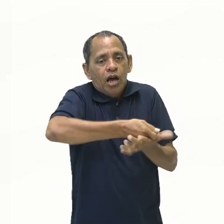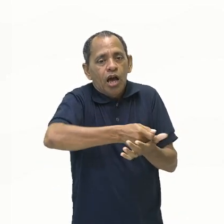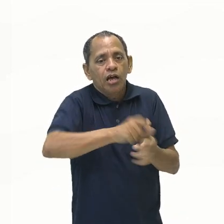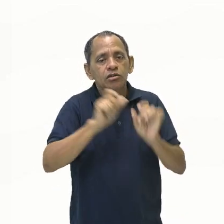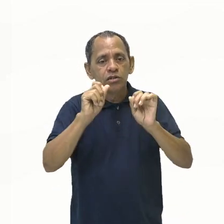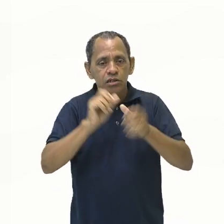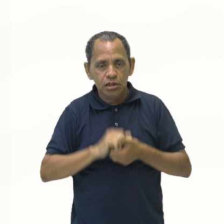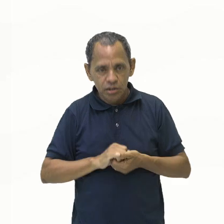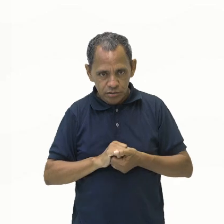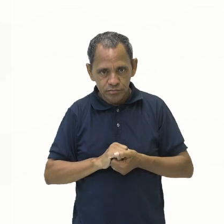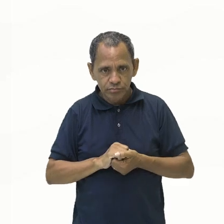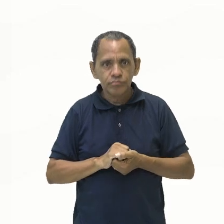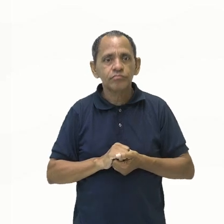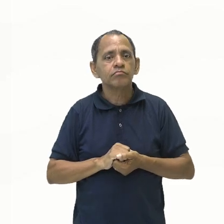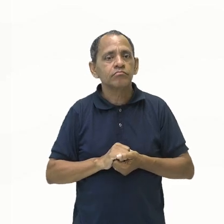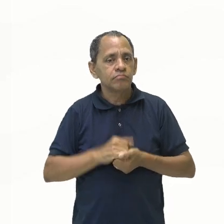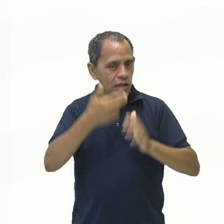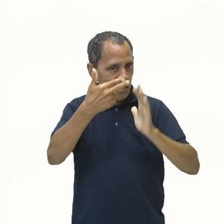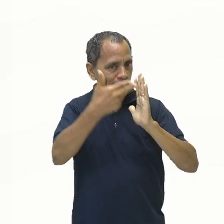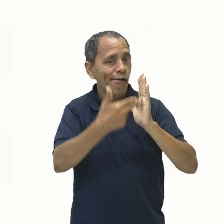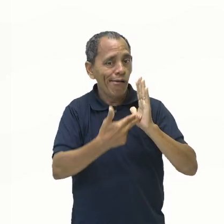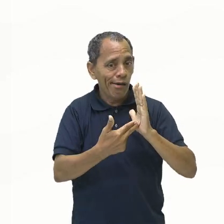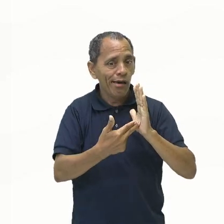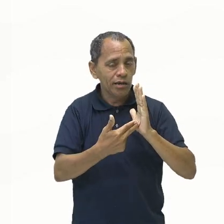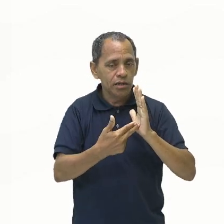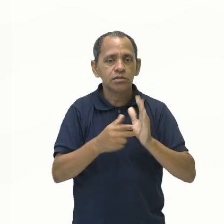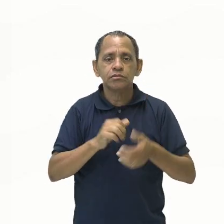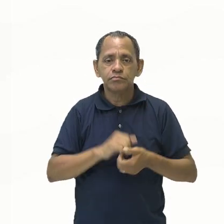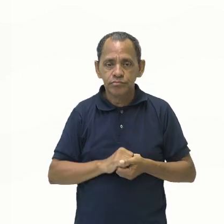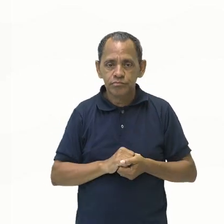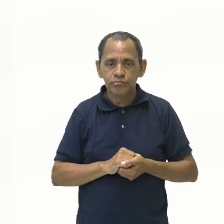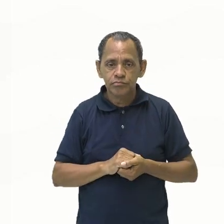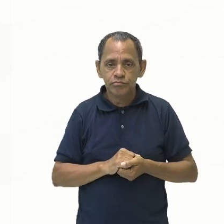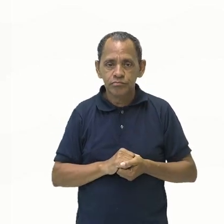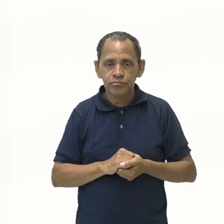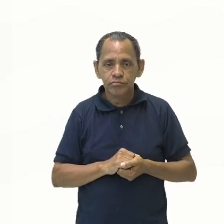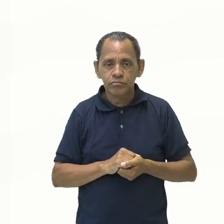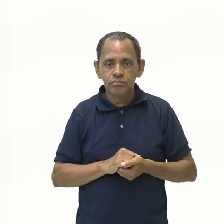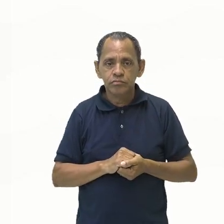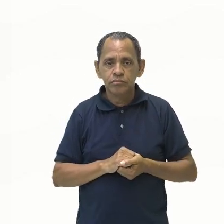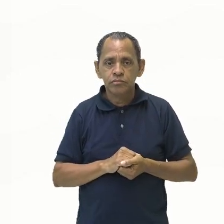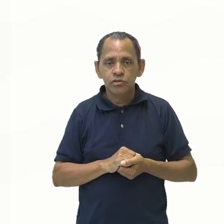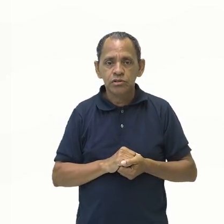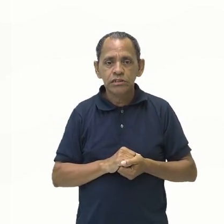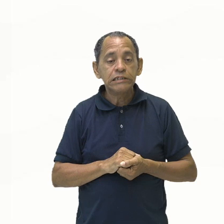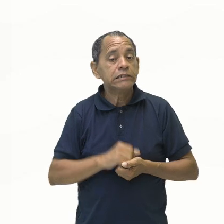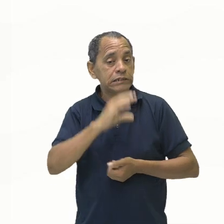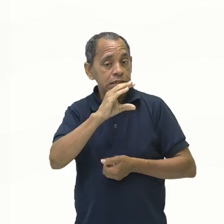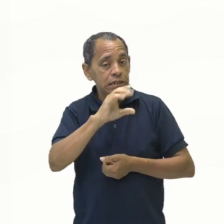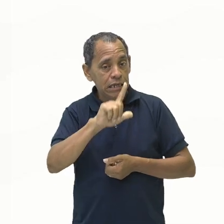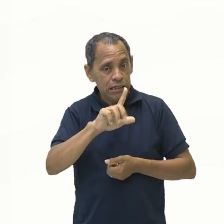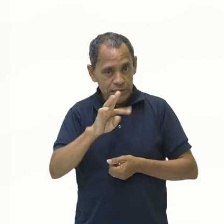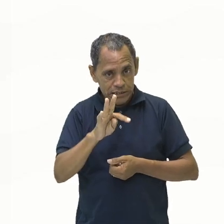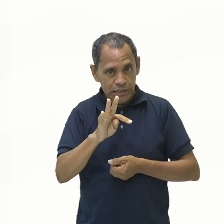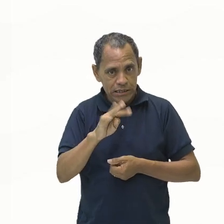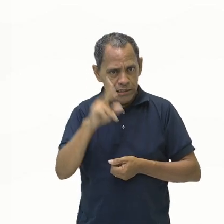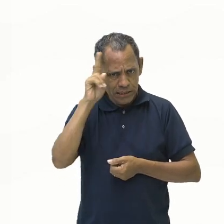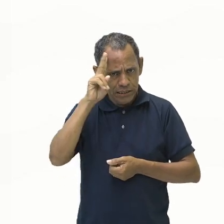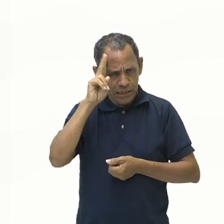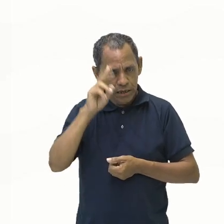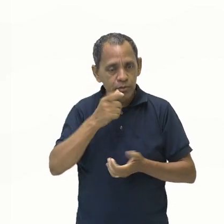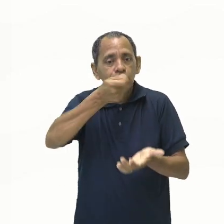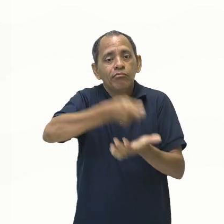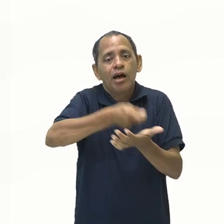a seguir as normas trabalhistas, ou seja, a seguir a CLT e pagar